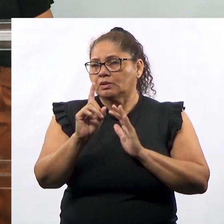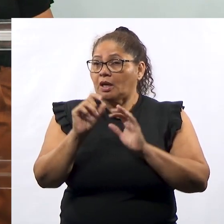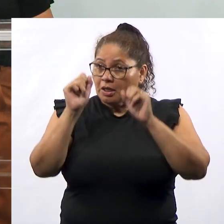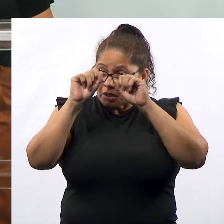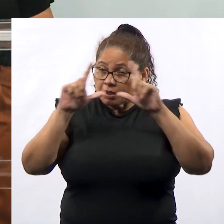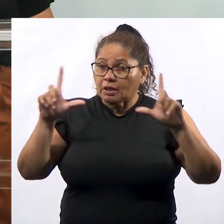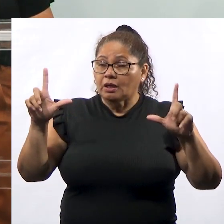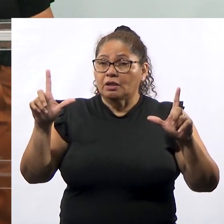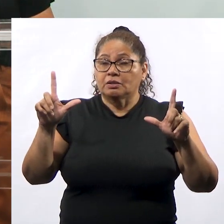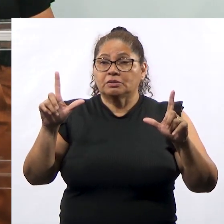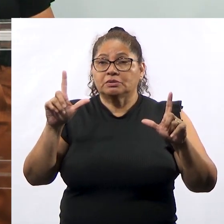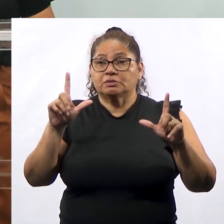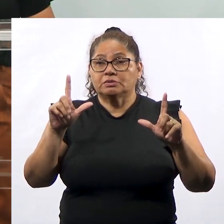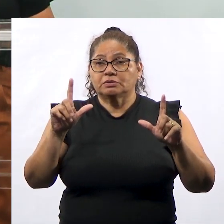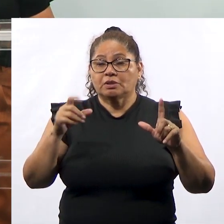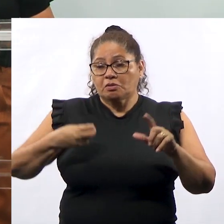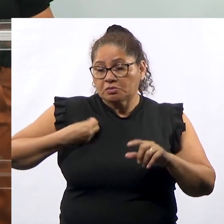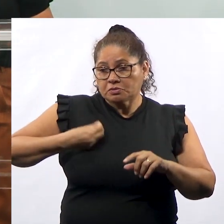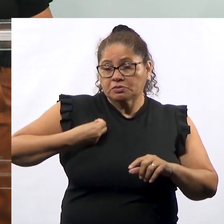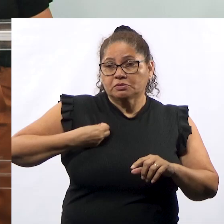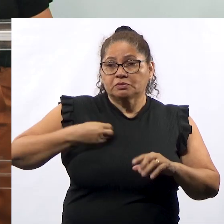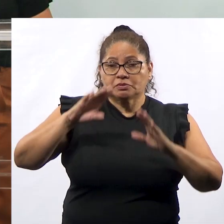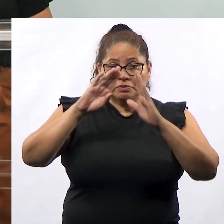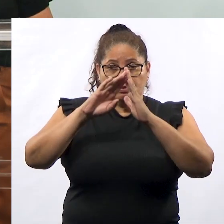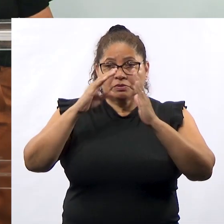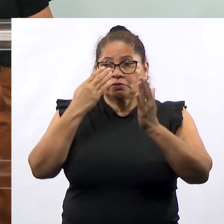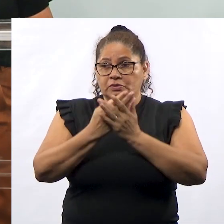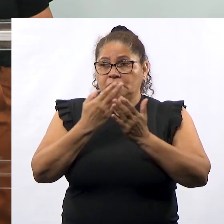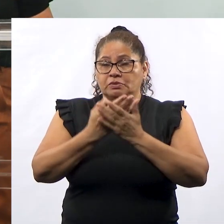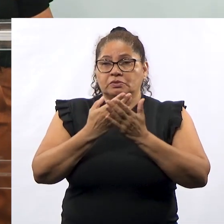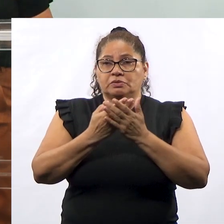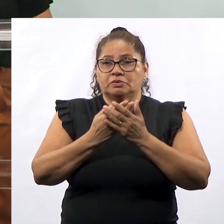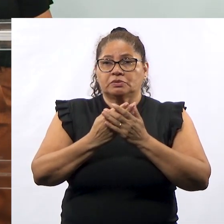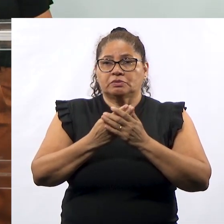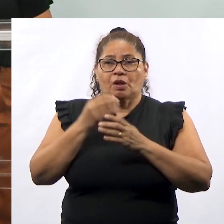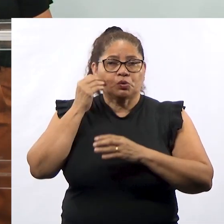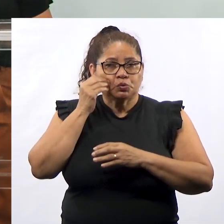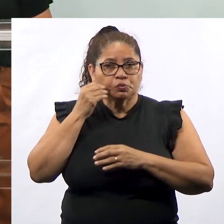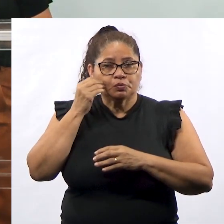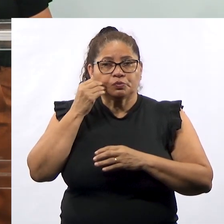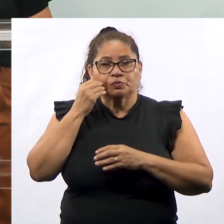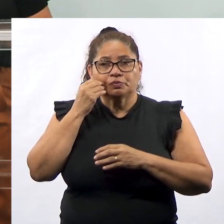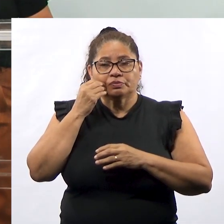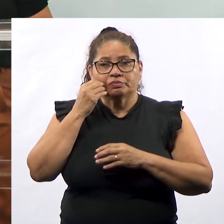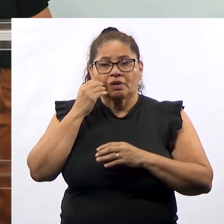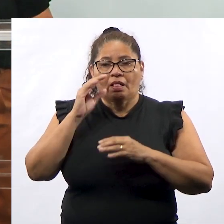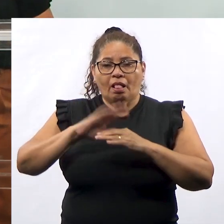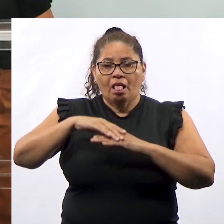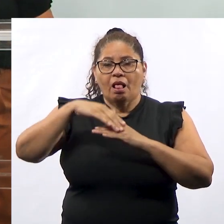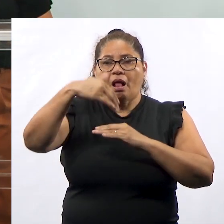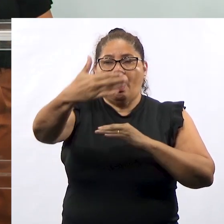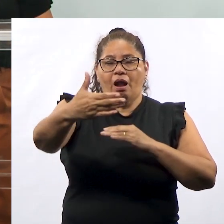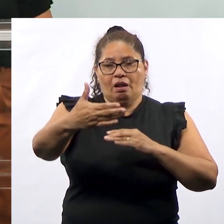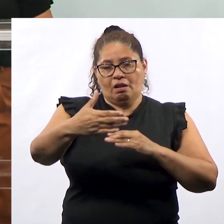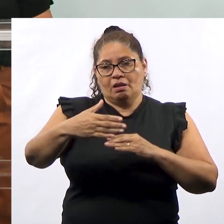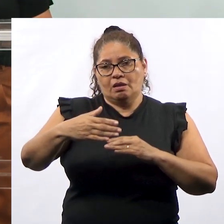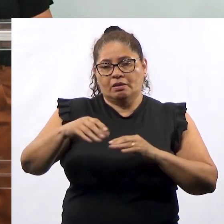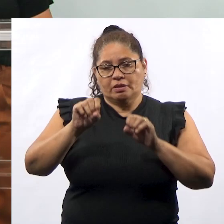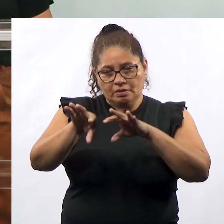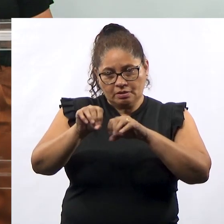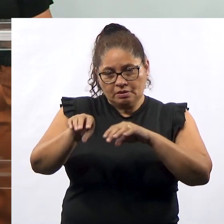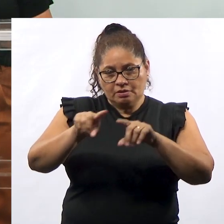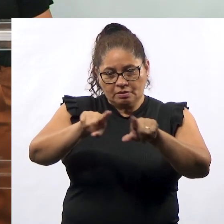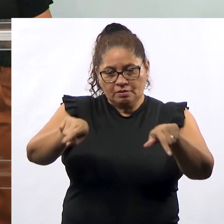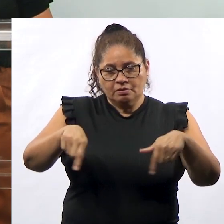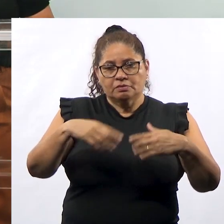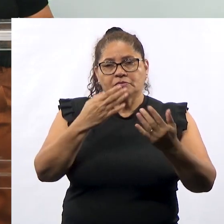Evidentemente, nós temos que convivemos na escola, temos muitas experiências que vão muito além daquilo que é ensinado na